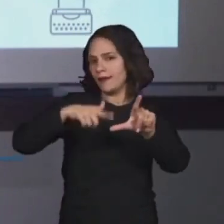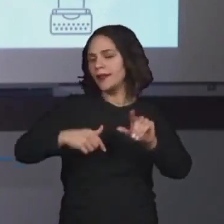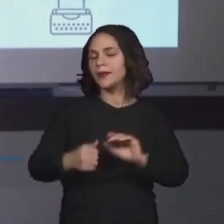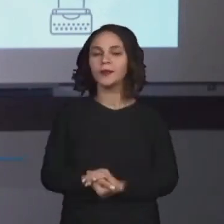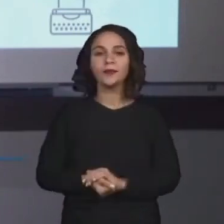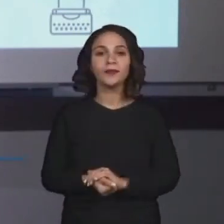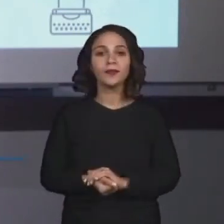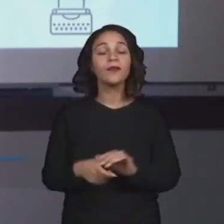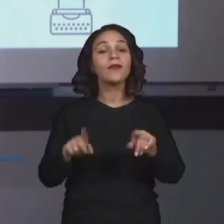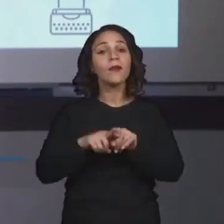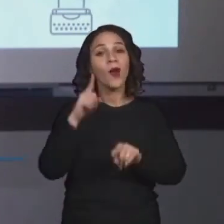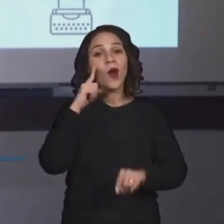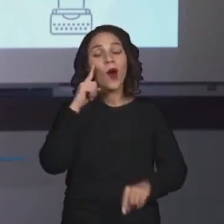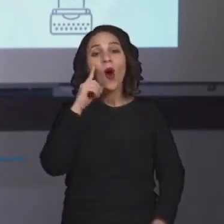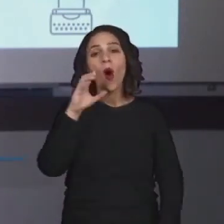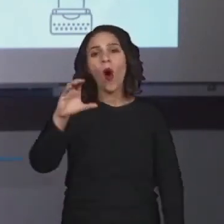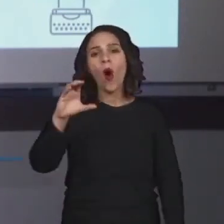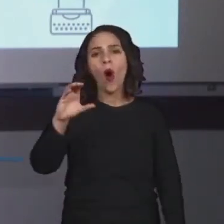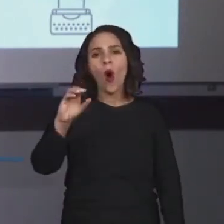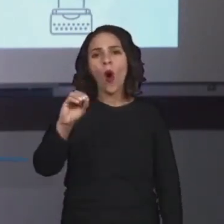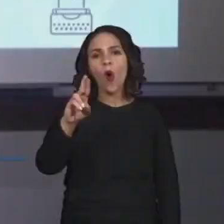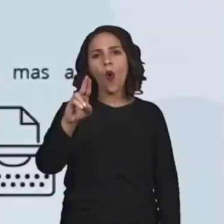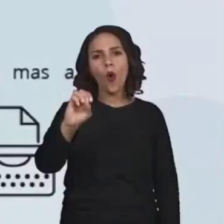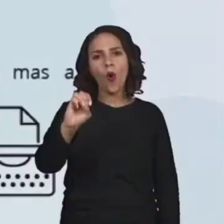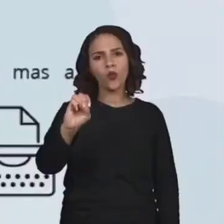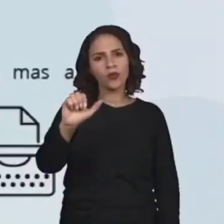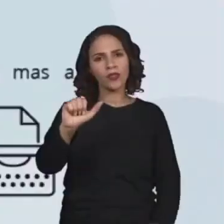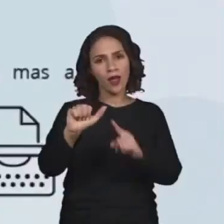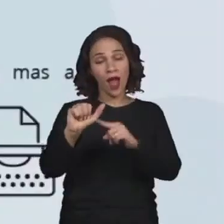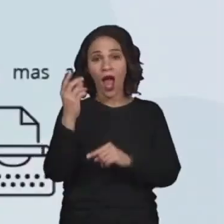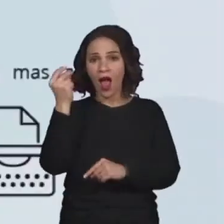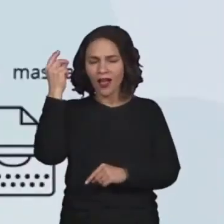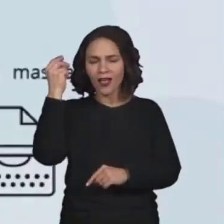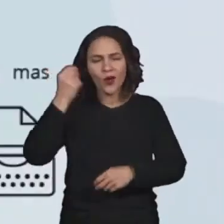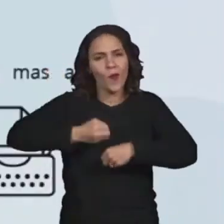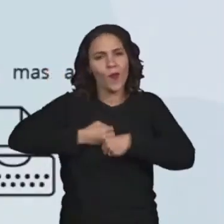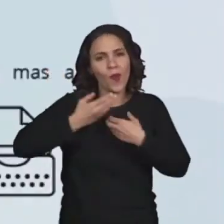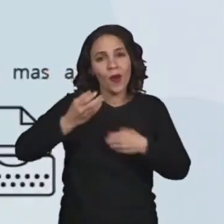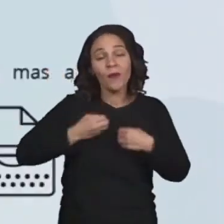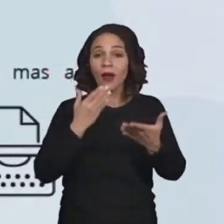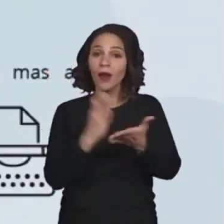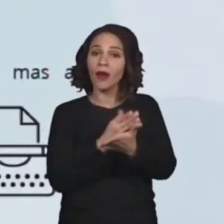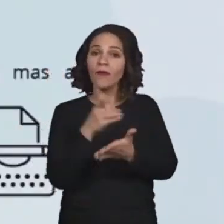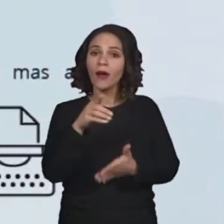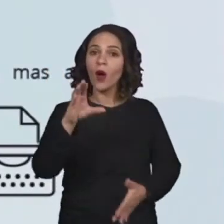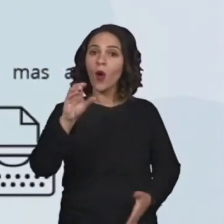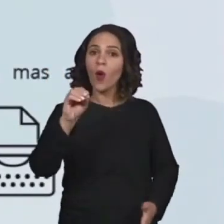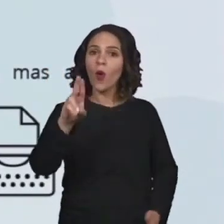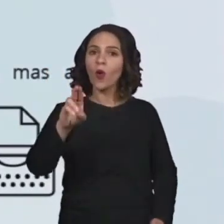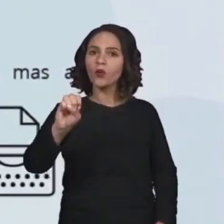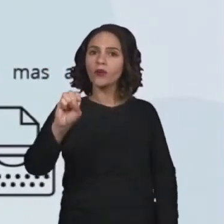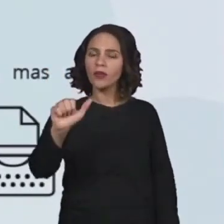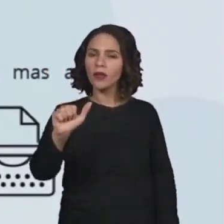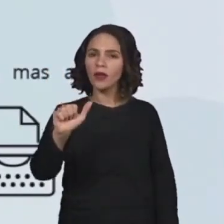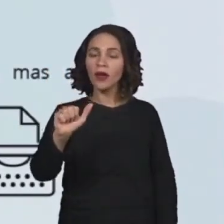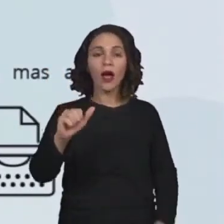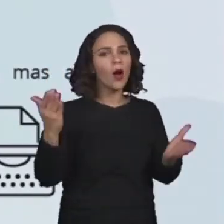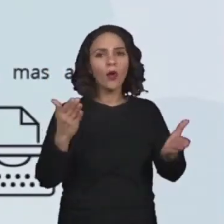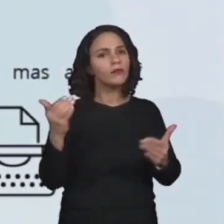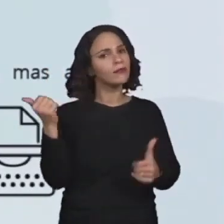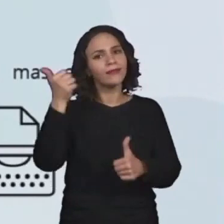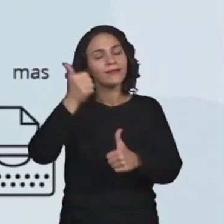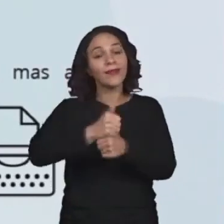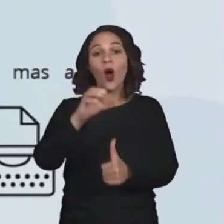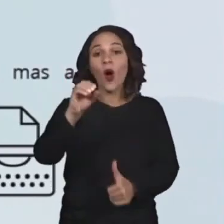E coisa, antigamente nos livros, nos poemas, poesias, nós utilizávamos coisa, que hoje